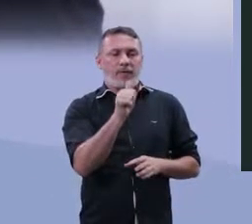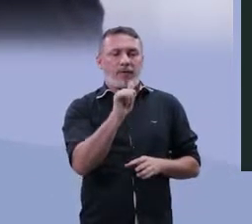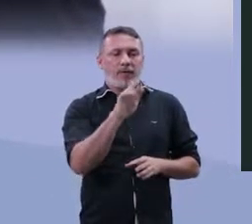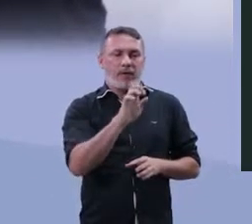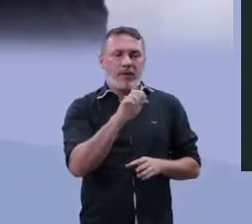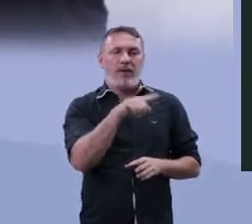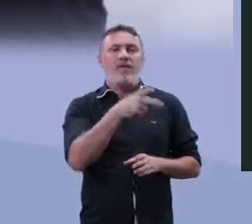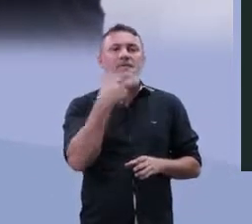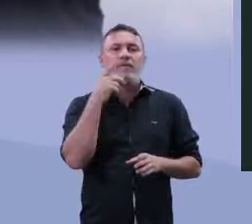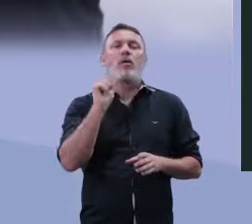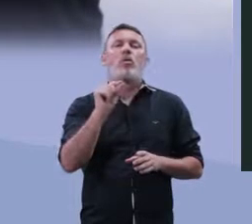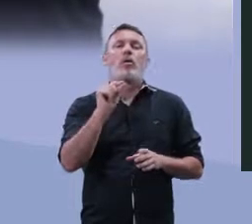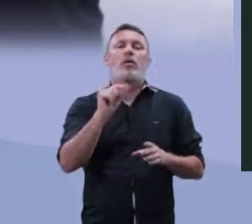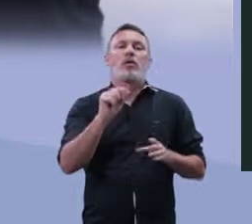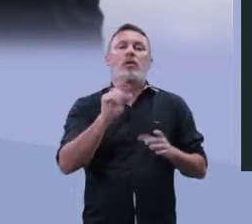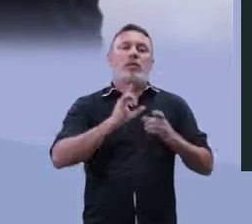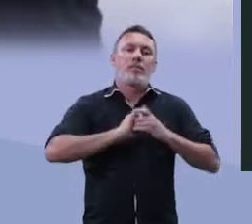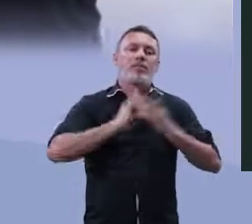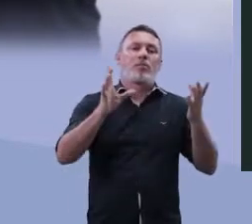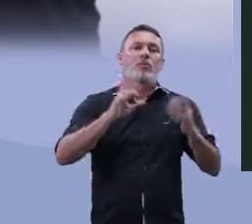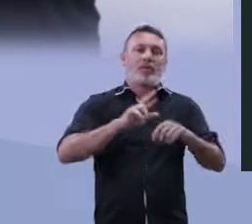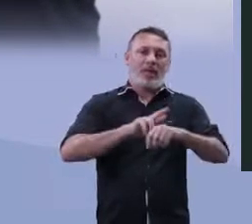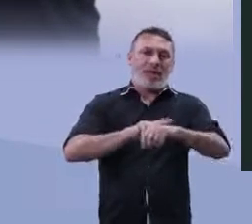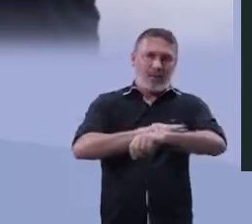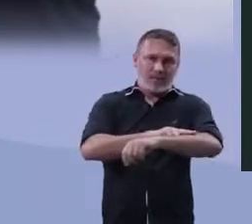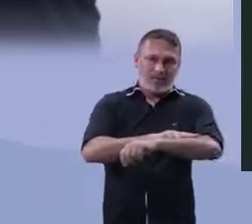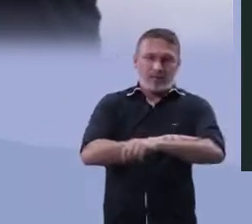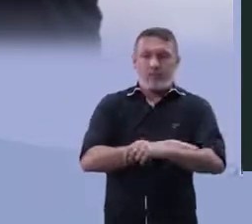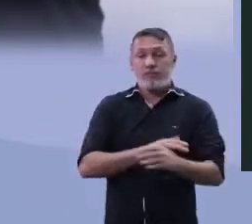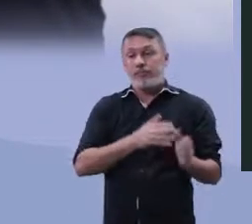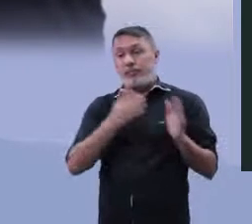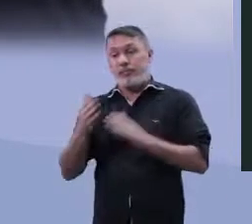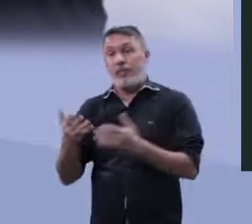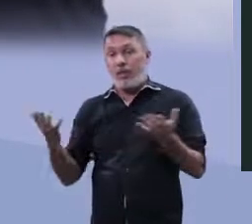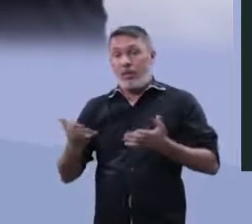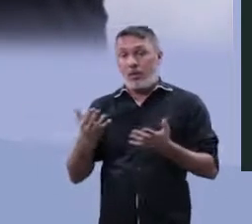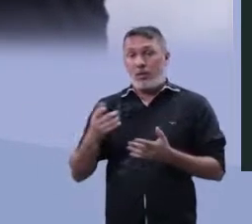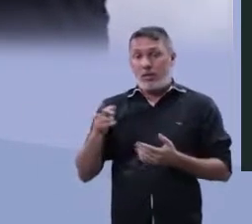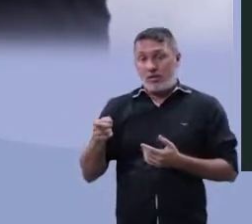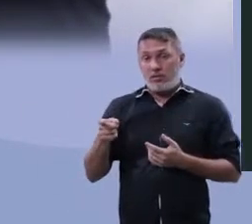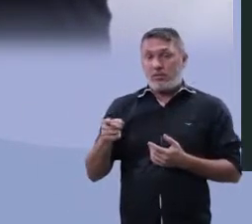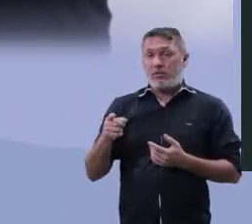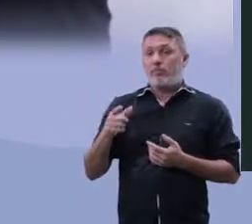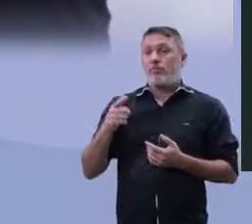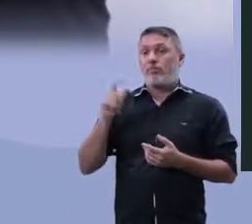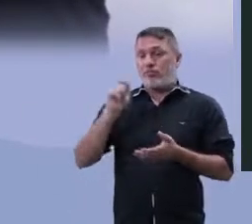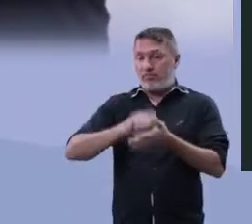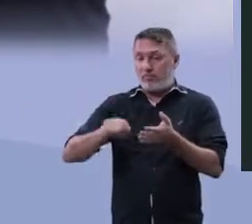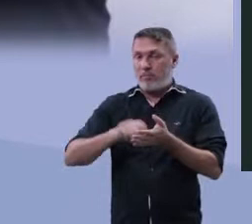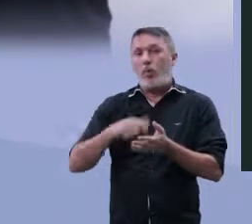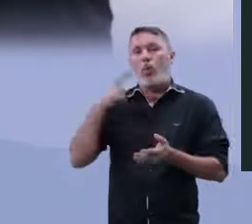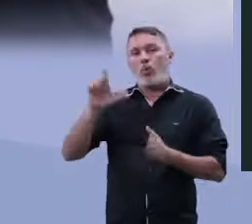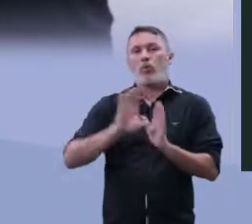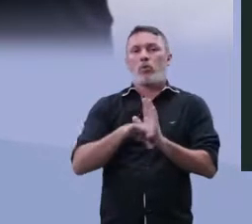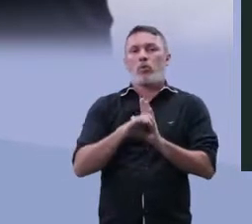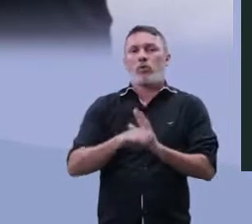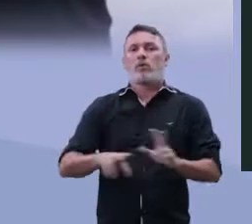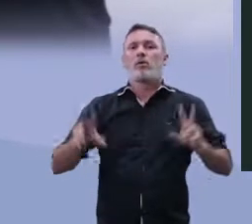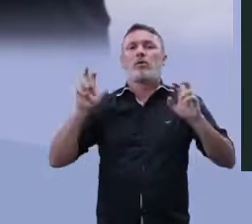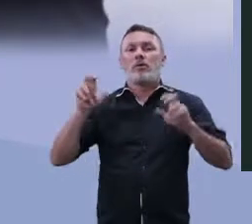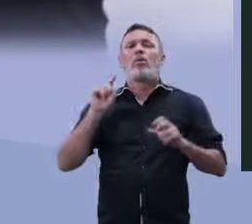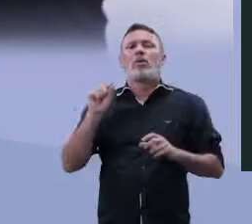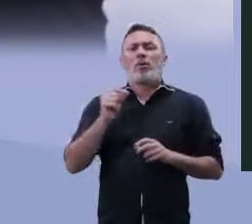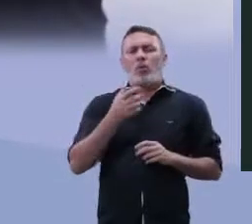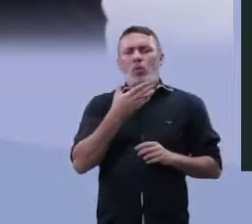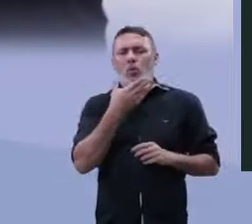gente o conceito de democracia racial, o Sérgio Buarque vai trazer para a gente um conceito que é extremamente mal interpretado,